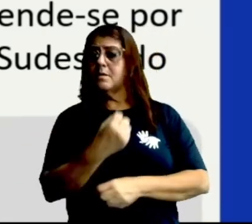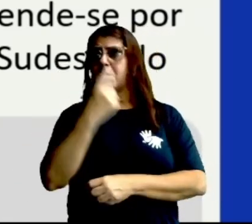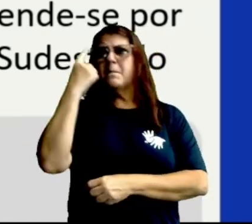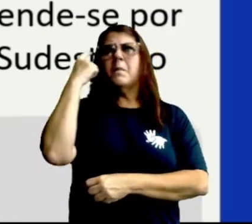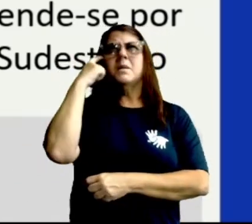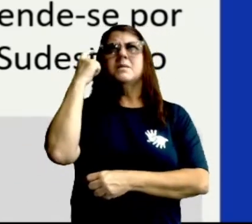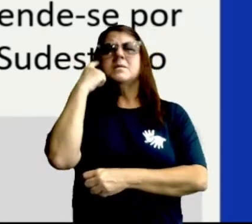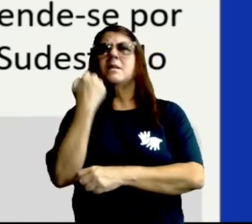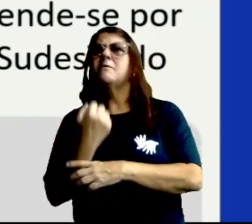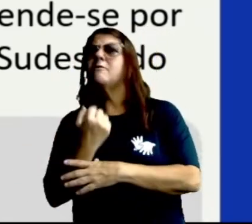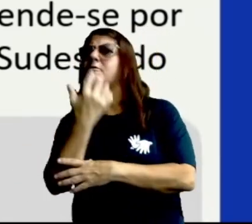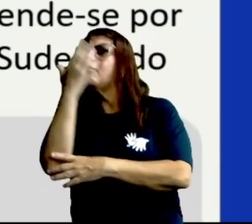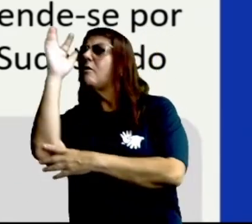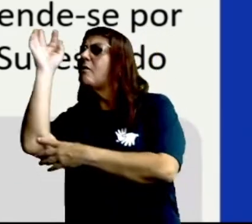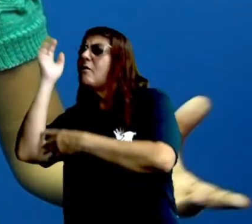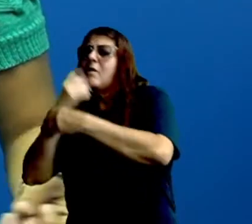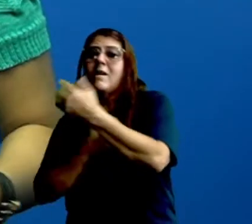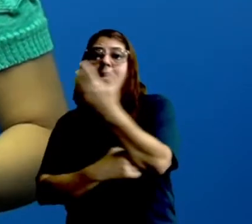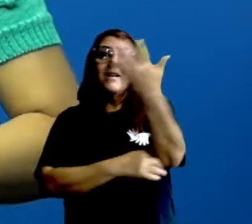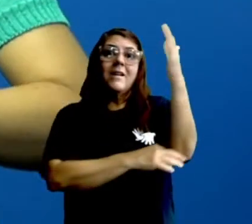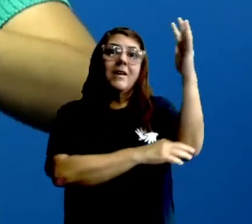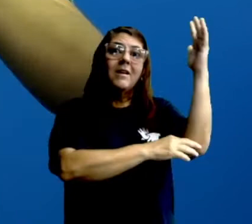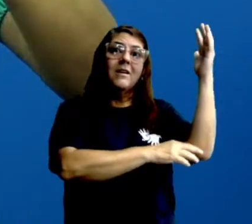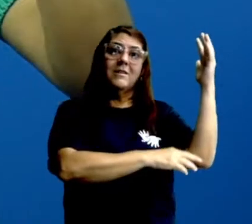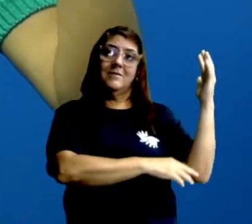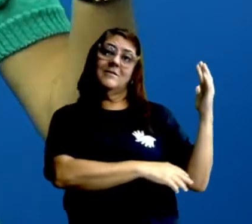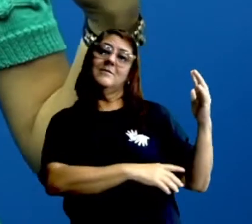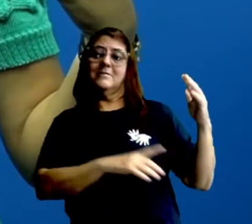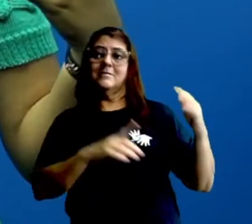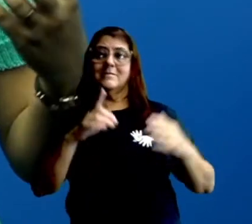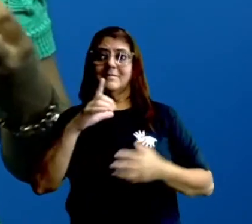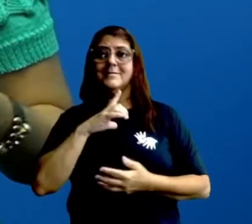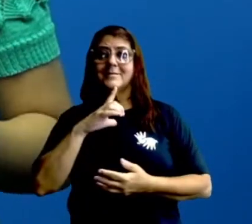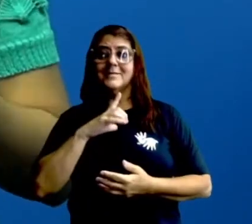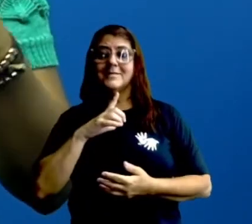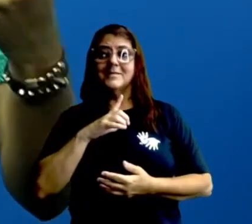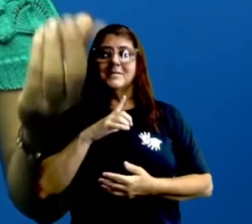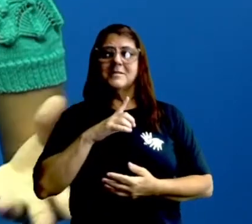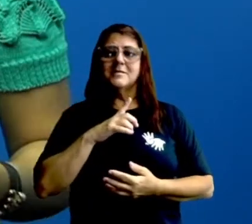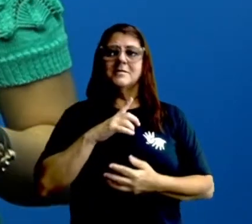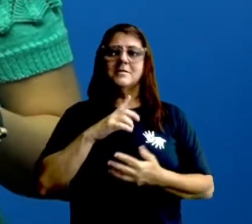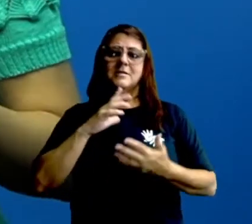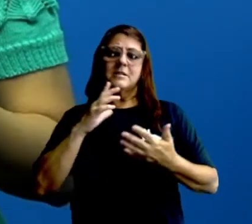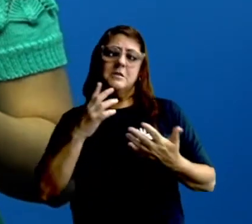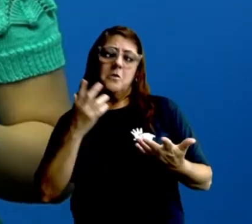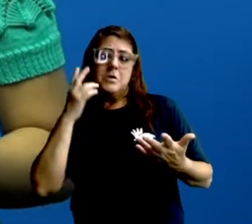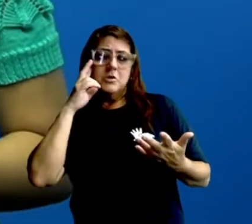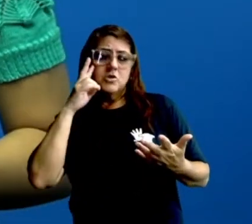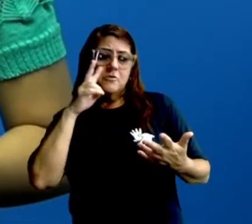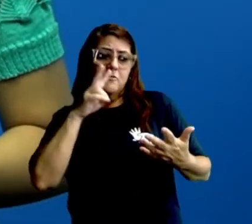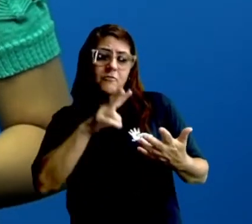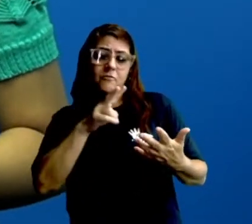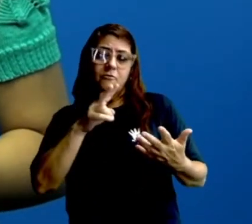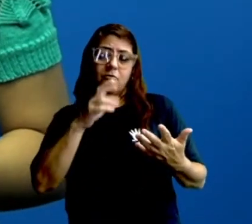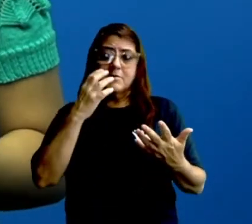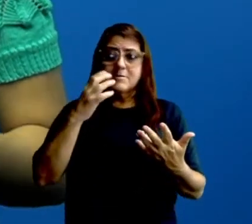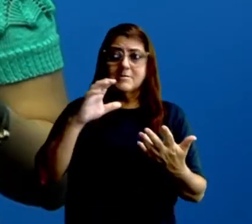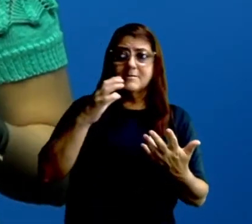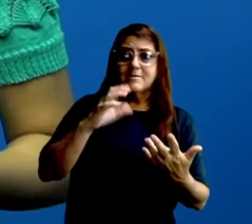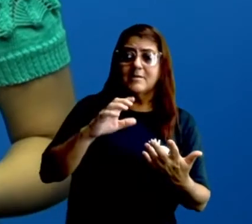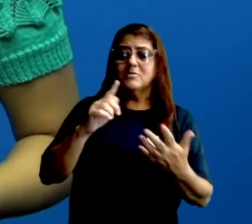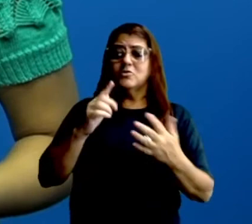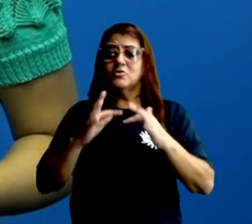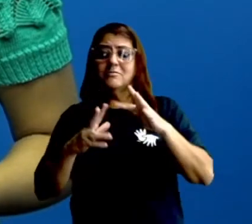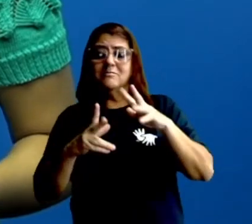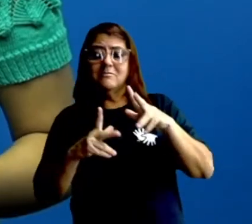Floresta né e uma das florestas mais né conceitual que a gente consegue ver na ciência na geografia e no